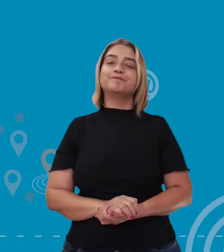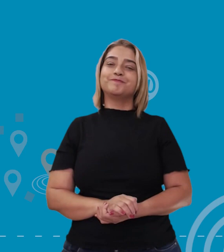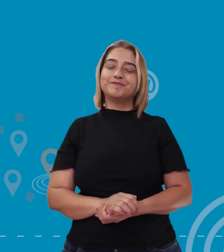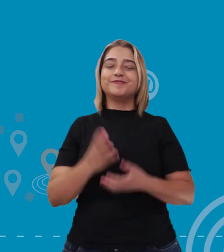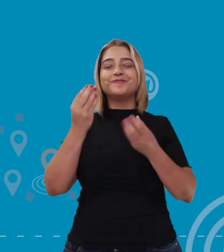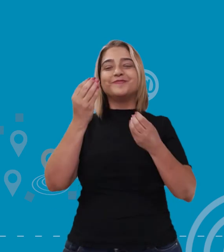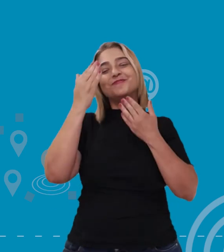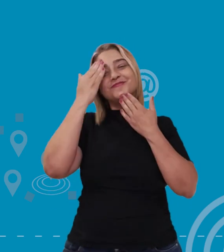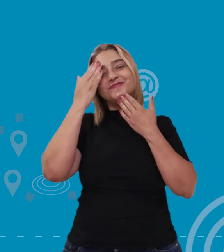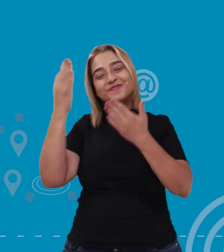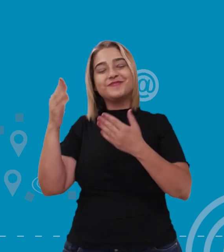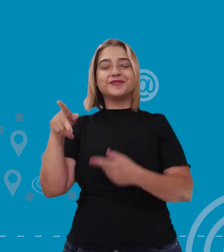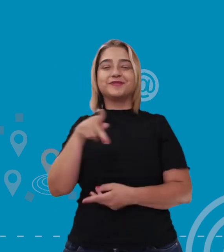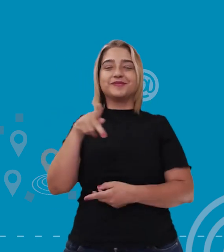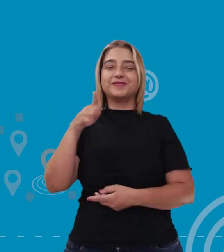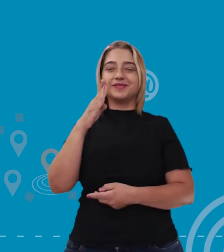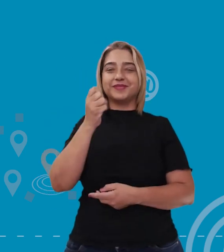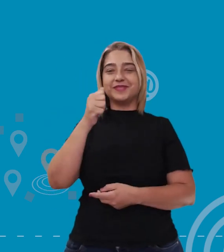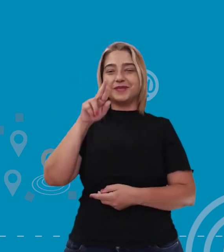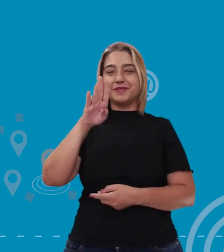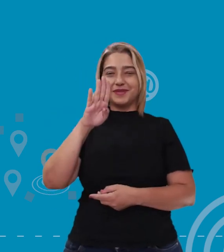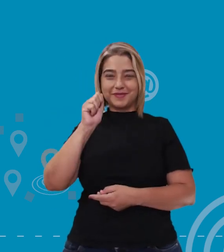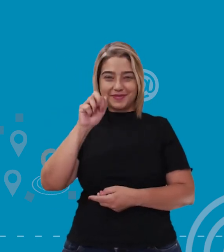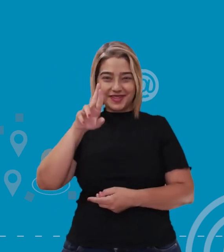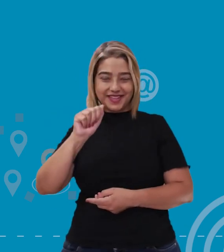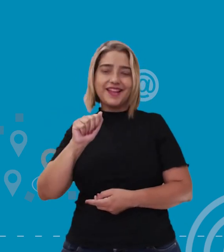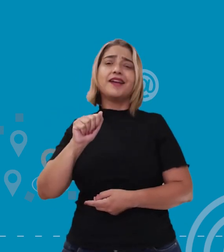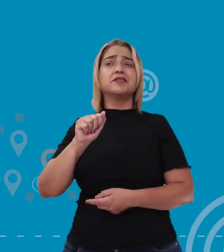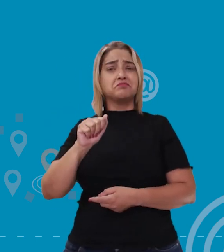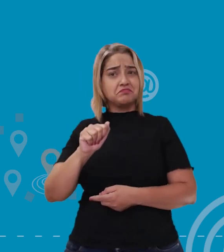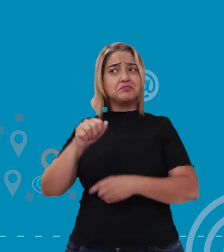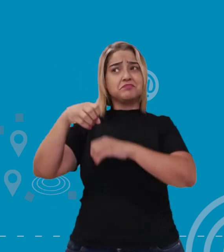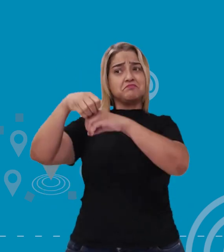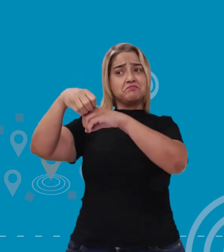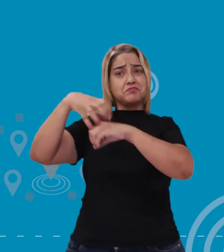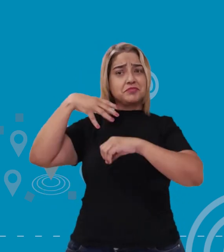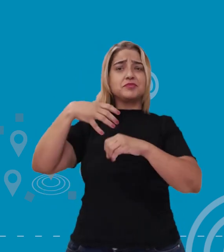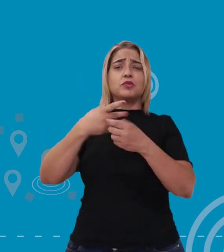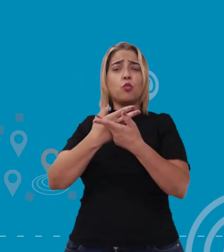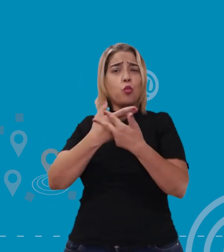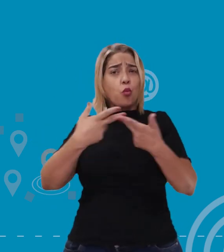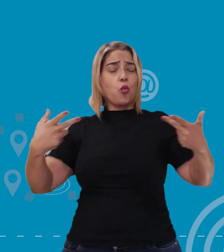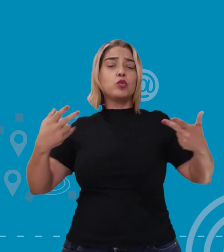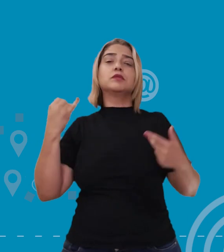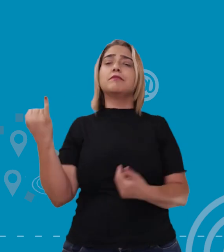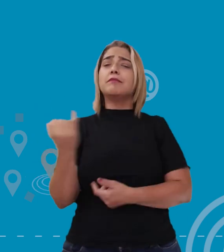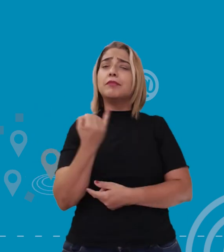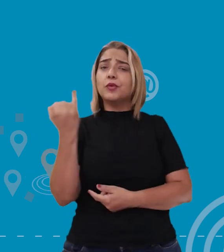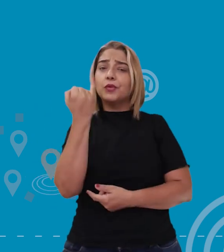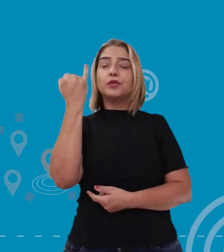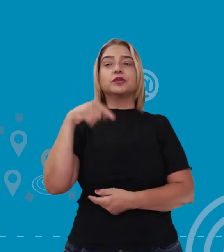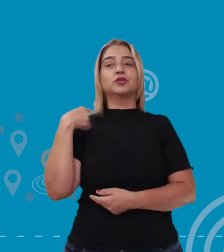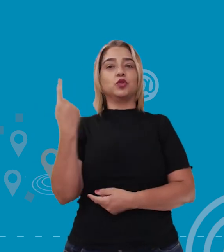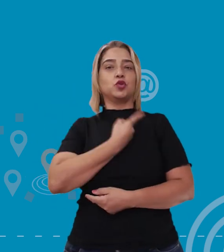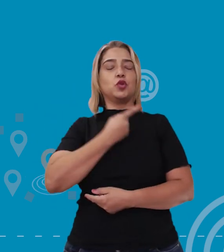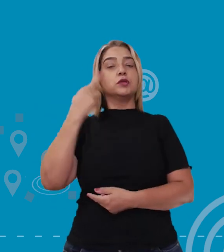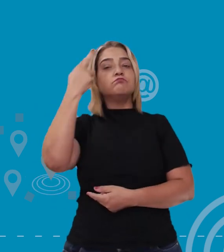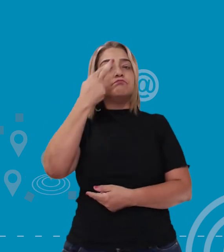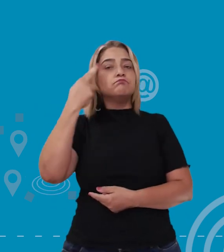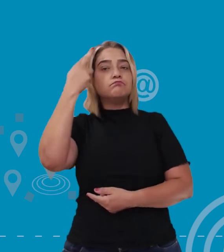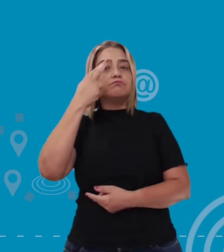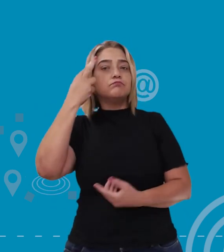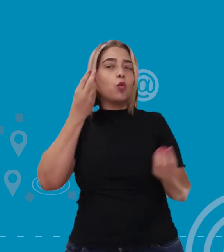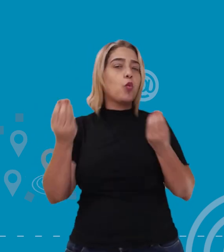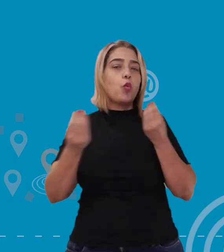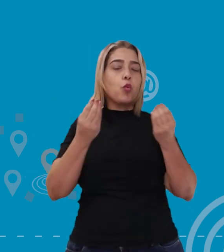Muito obrigada, professora Bárbara. Foram contribuições muito importantes para nossas reflexões sobre